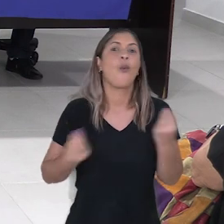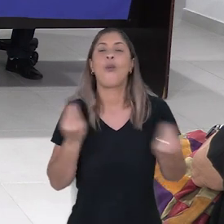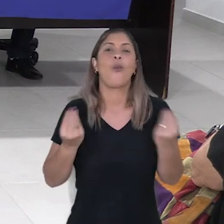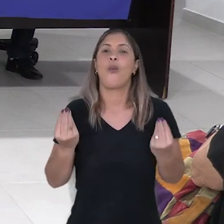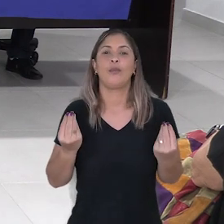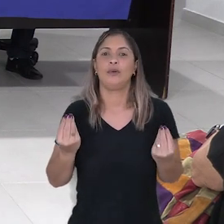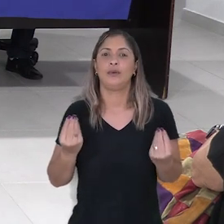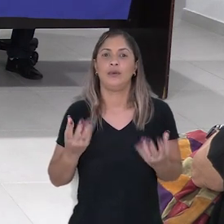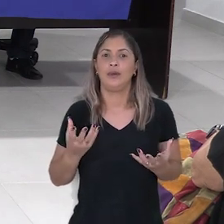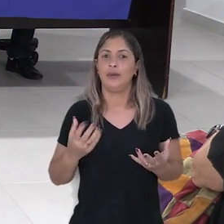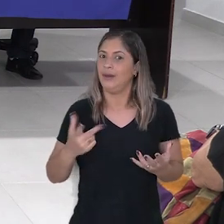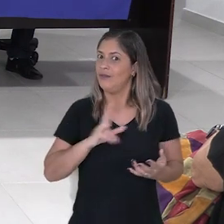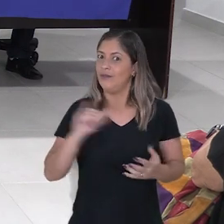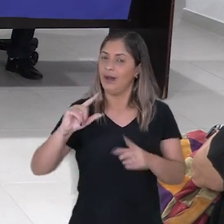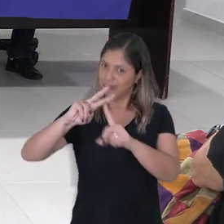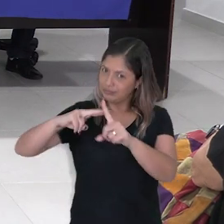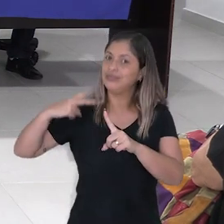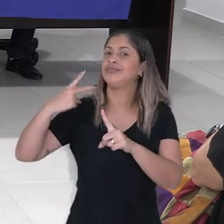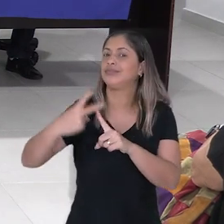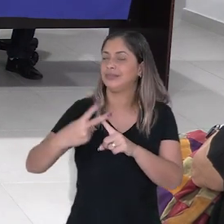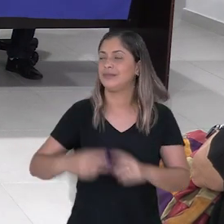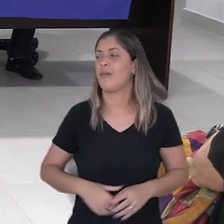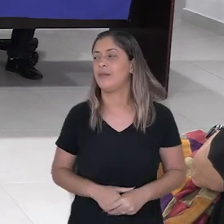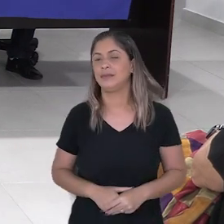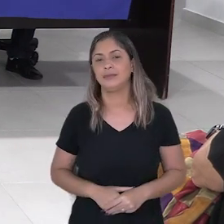ido tão longe e não iremos mais ainda.